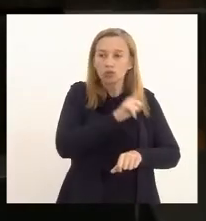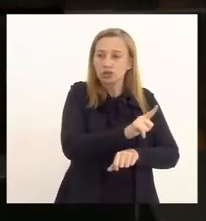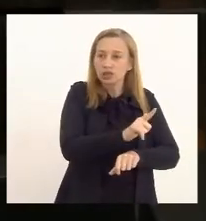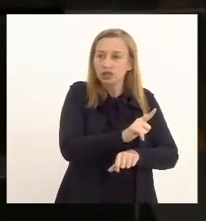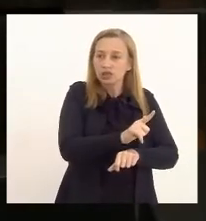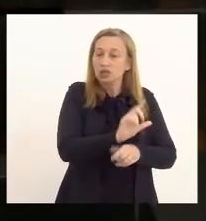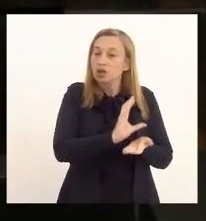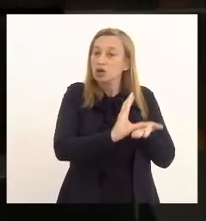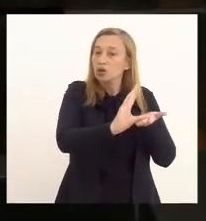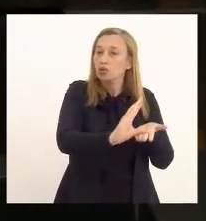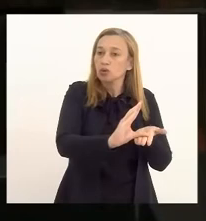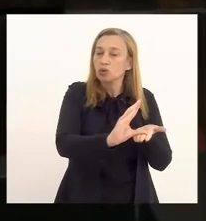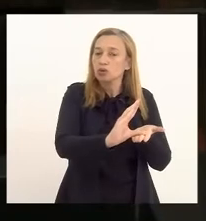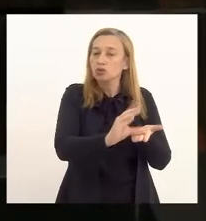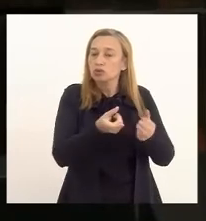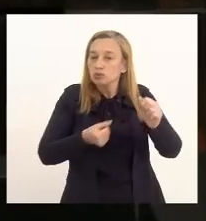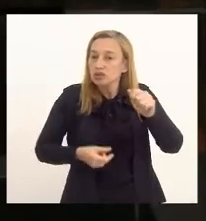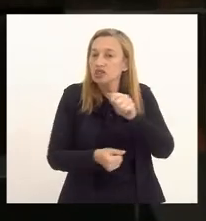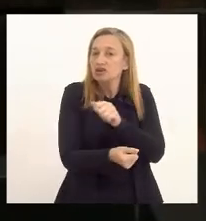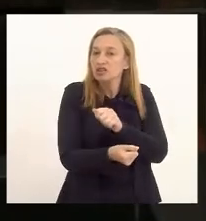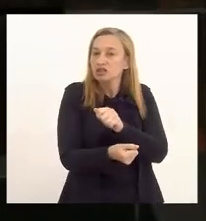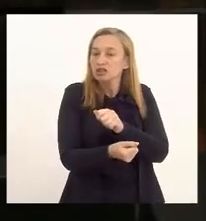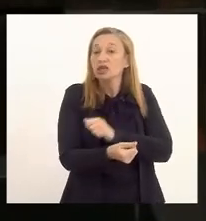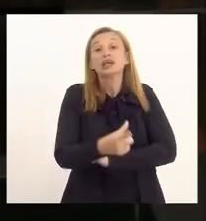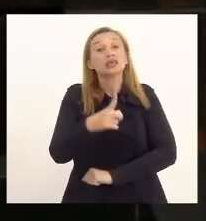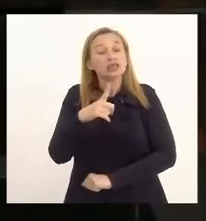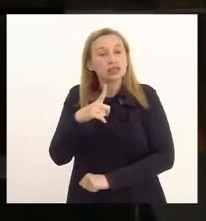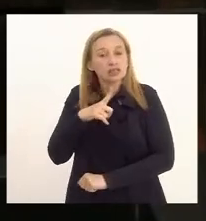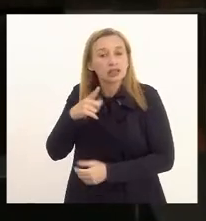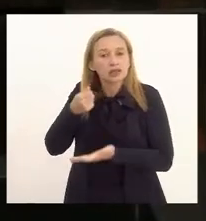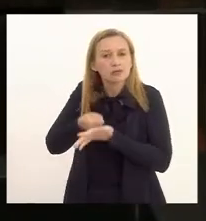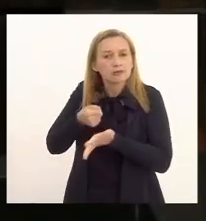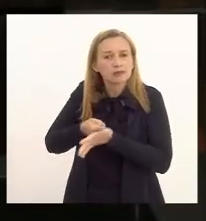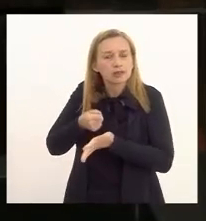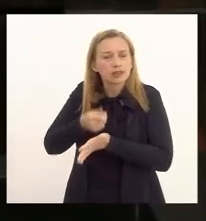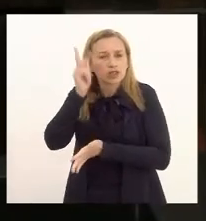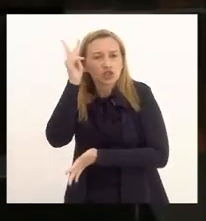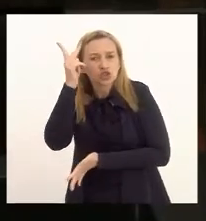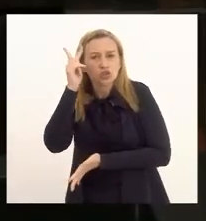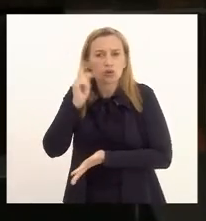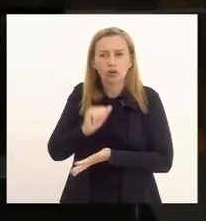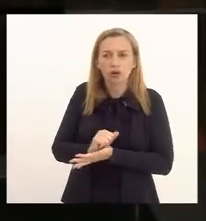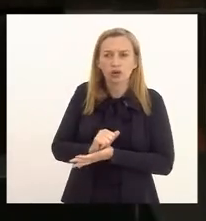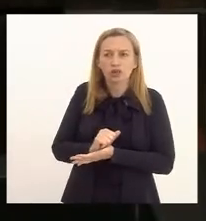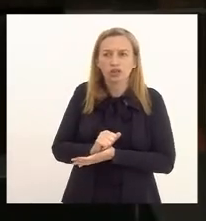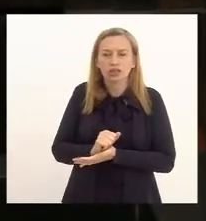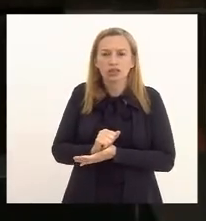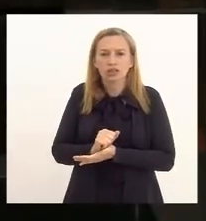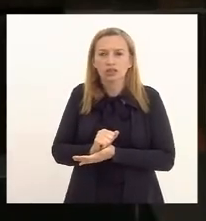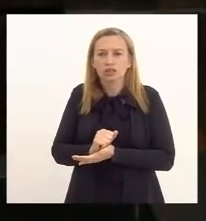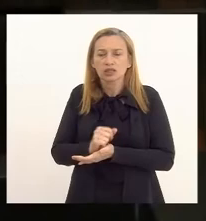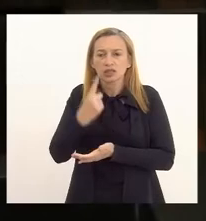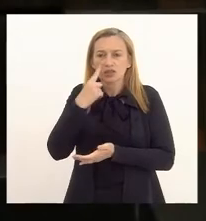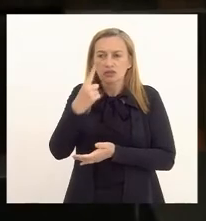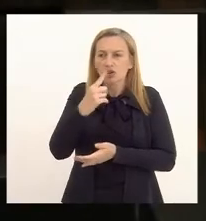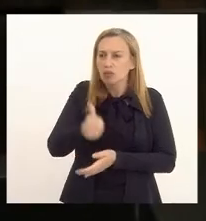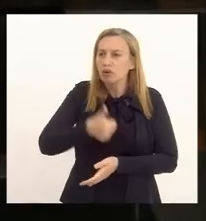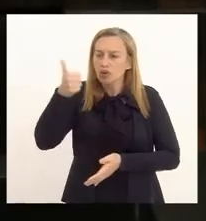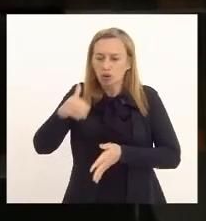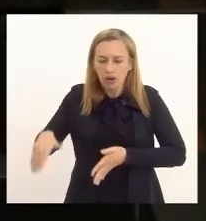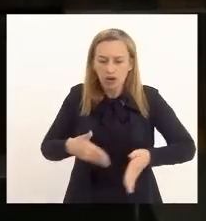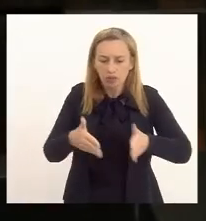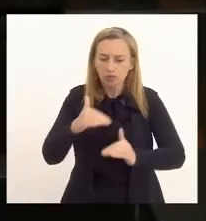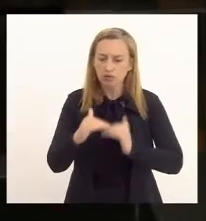ter recursos para fazer investimentos e tem a exigência histórica de reencontrar um caminho para o seu